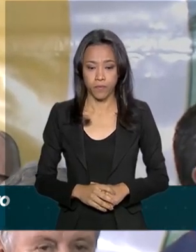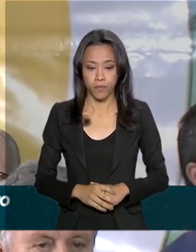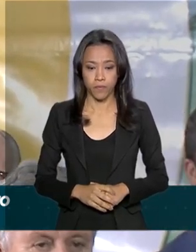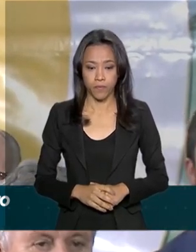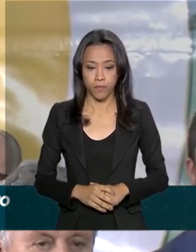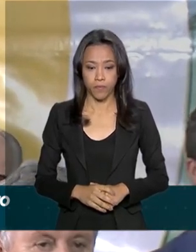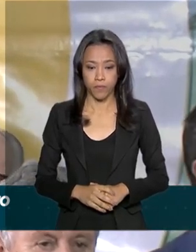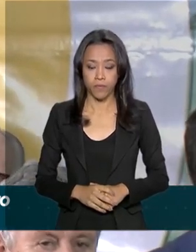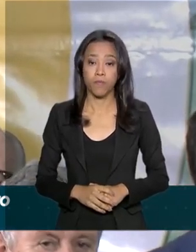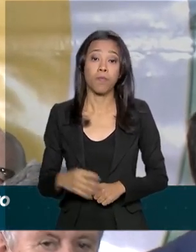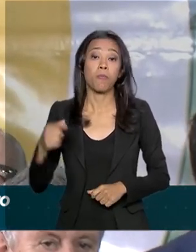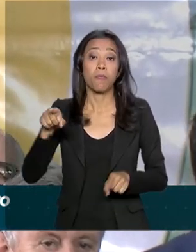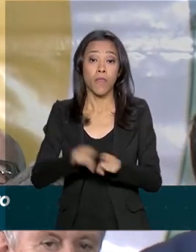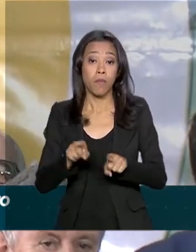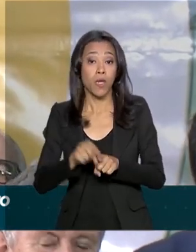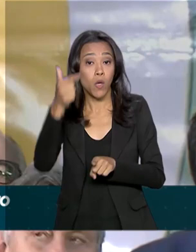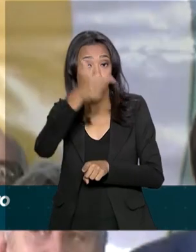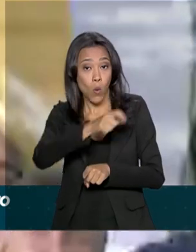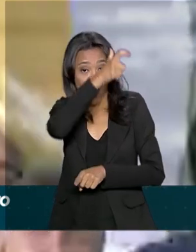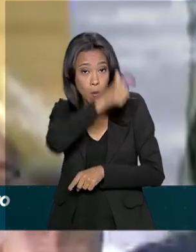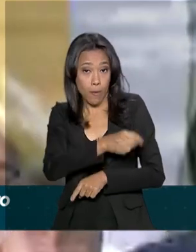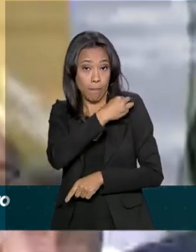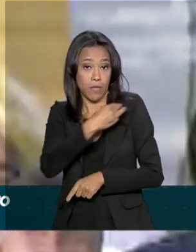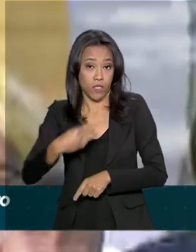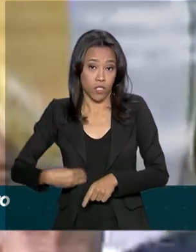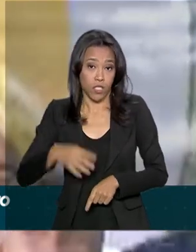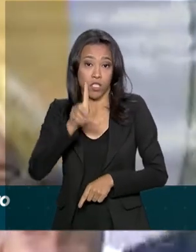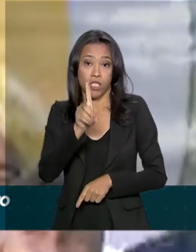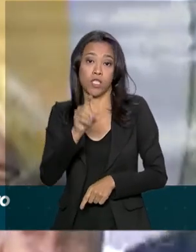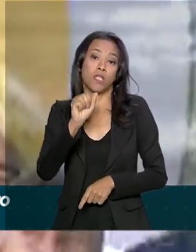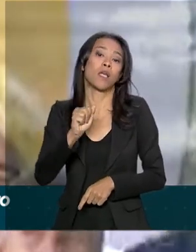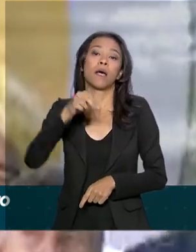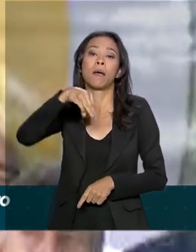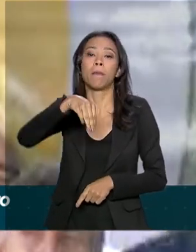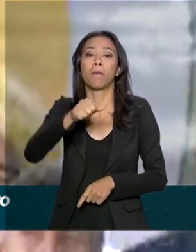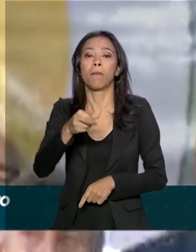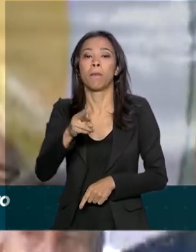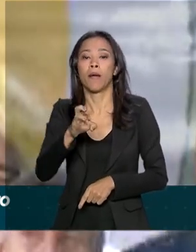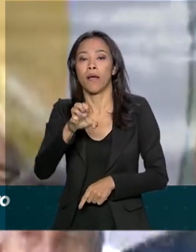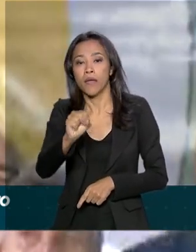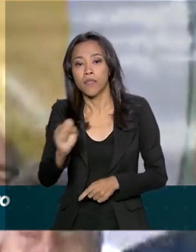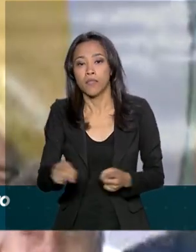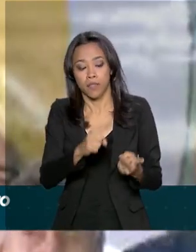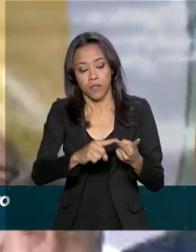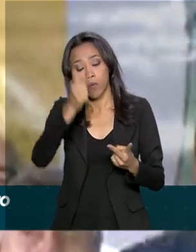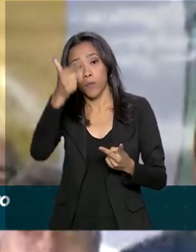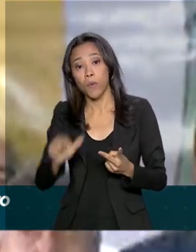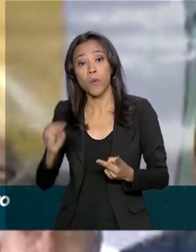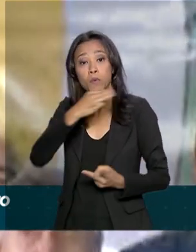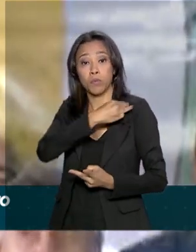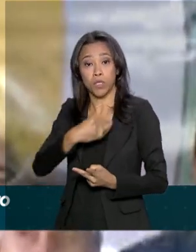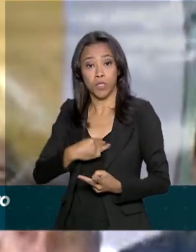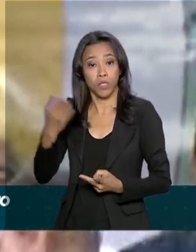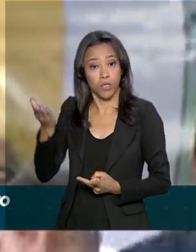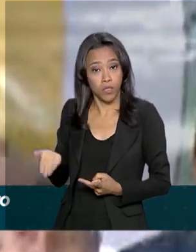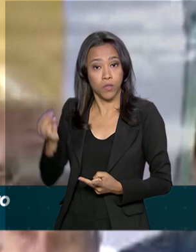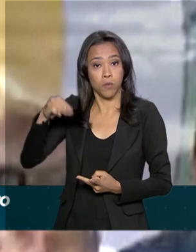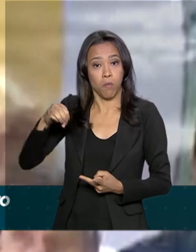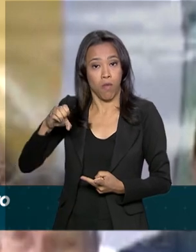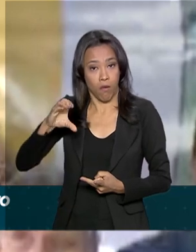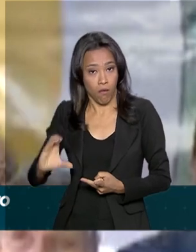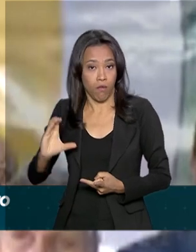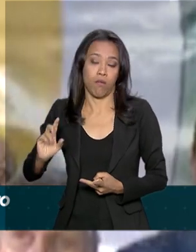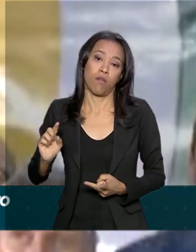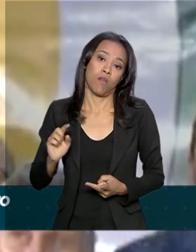Via lá a nossa ministra Damares, via também o nosso ministro da Educação.